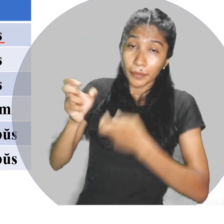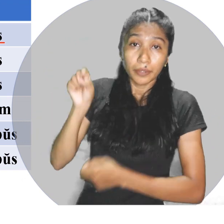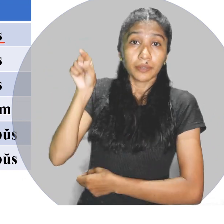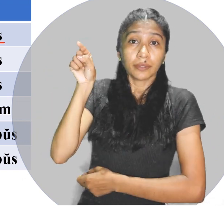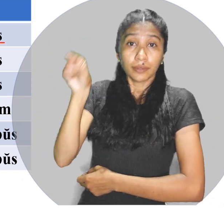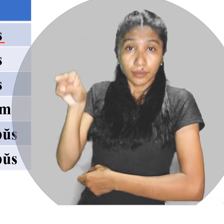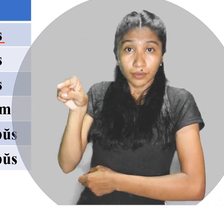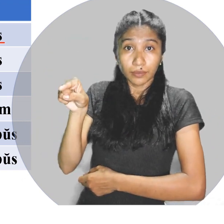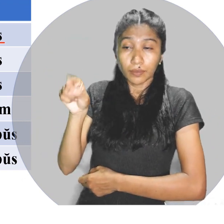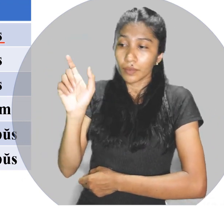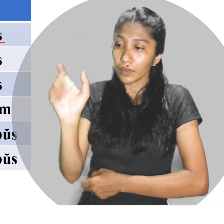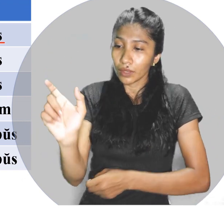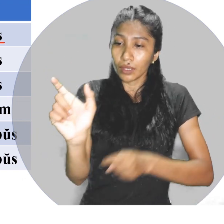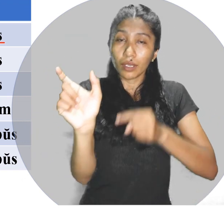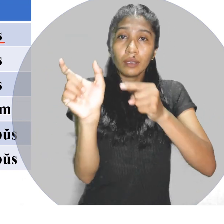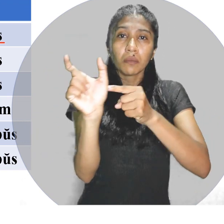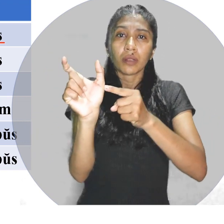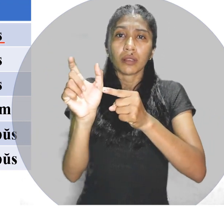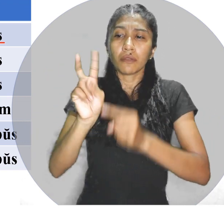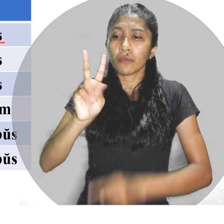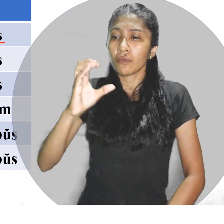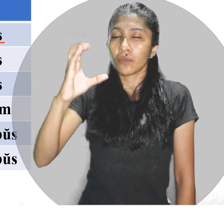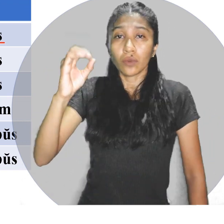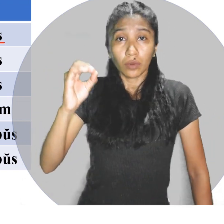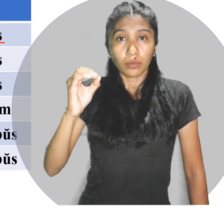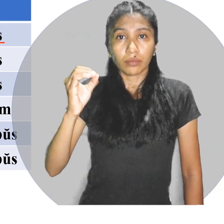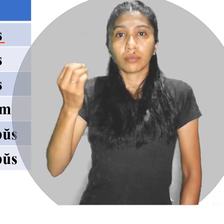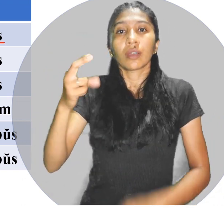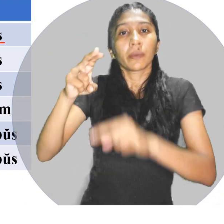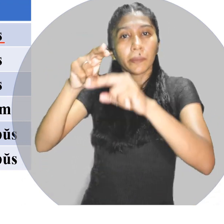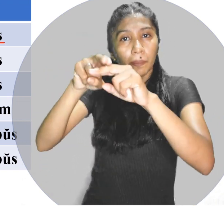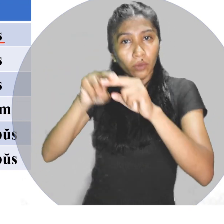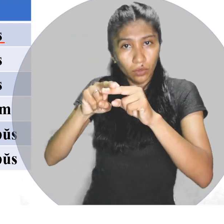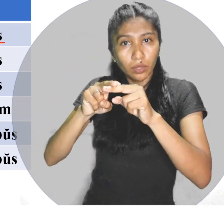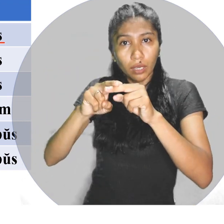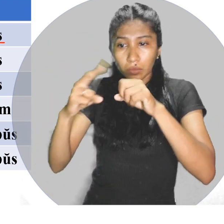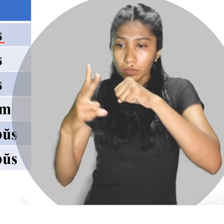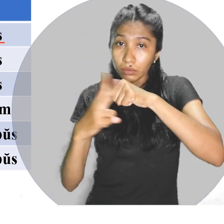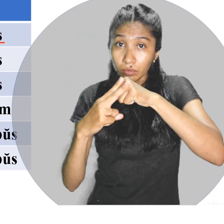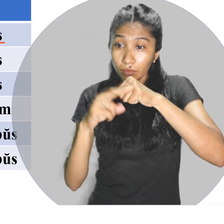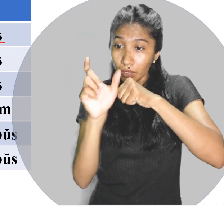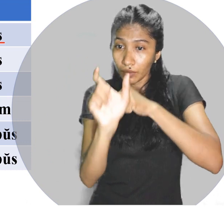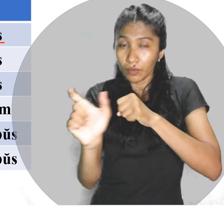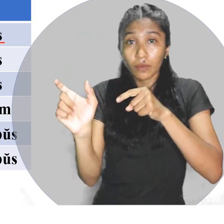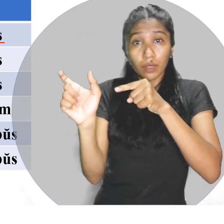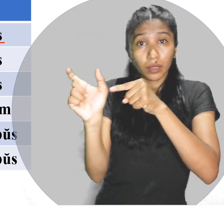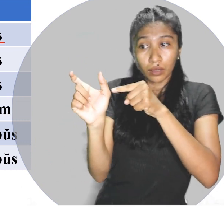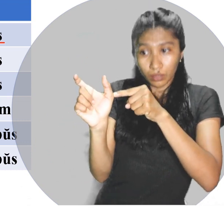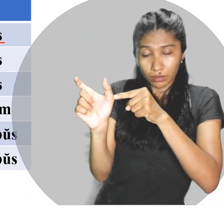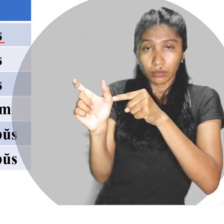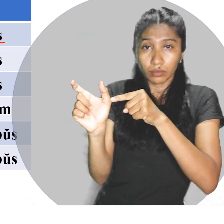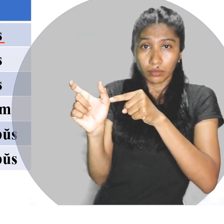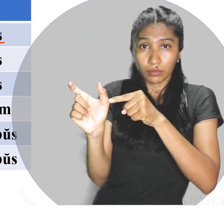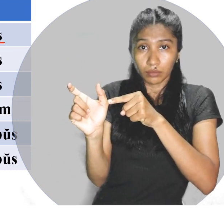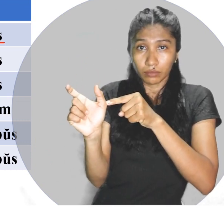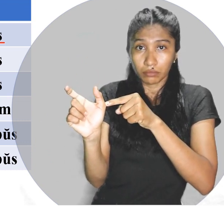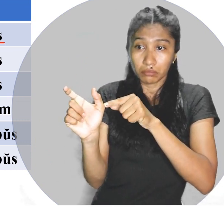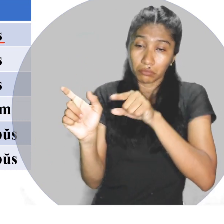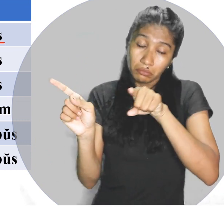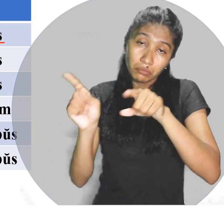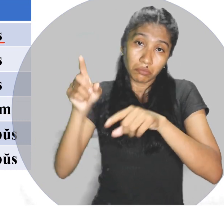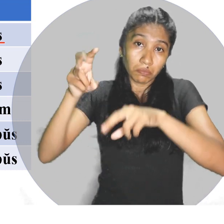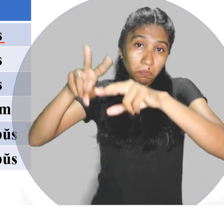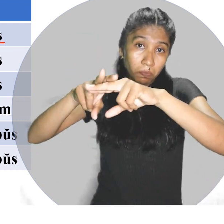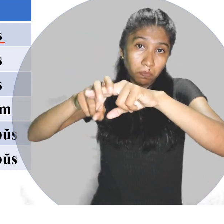identificaremos esta palavra como vocativo por causa do verbo, que não requer rex como sujeito, ou eventualmente